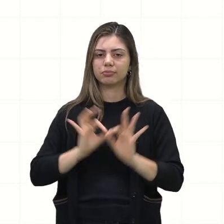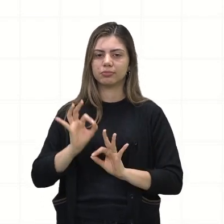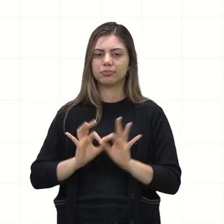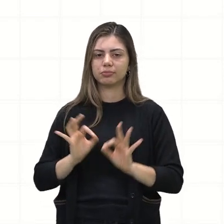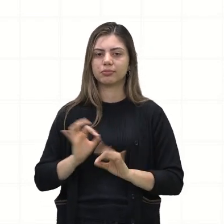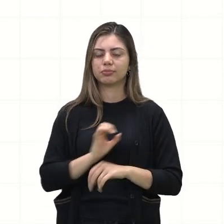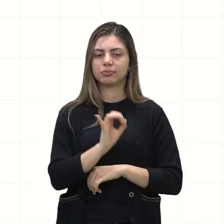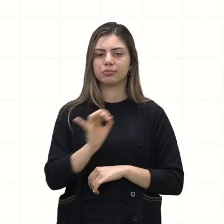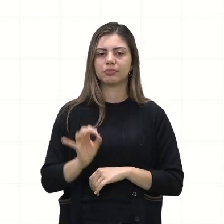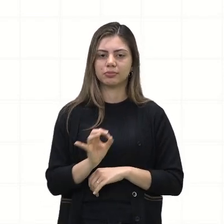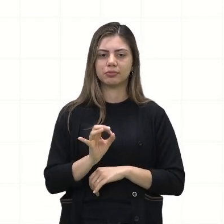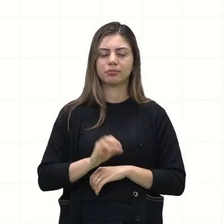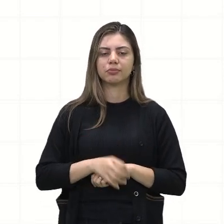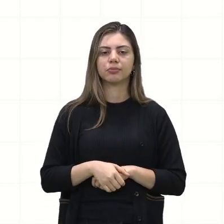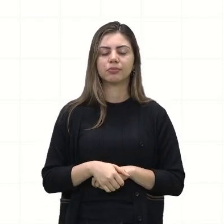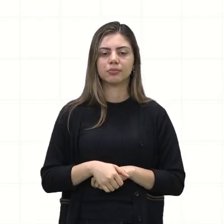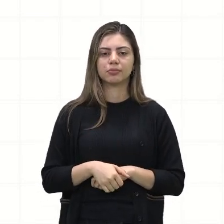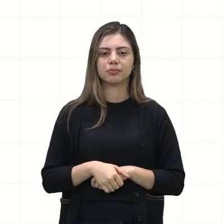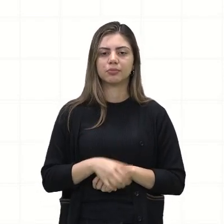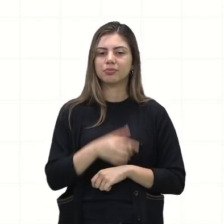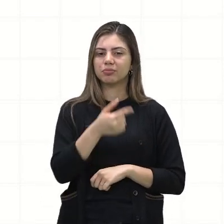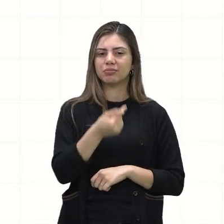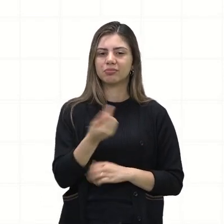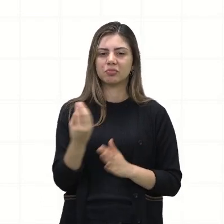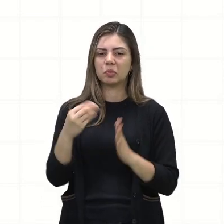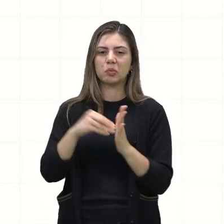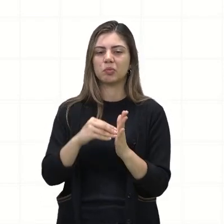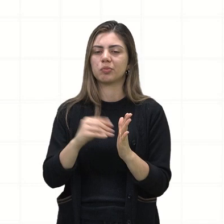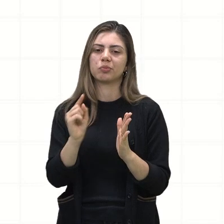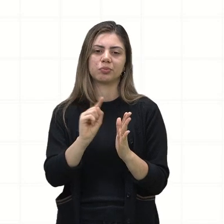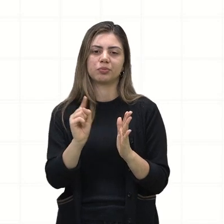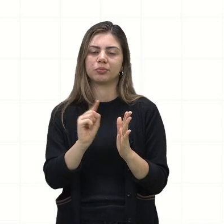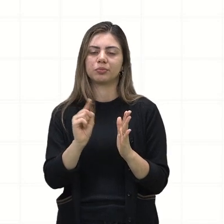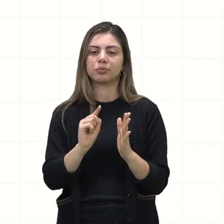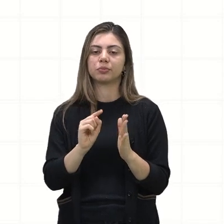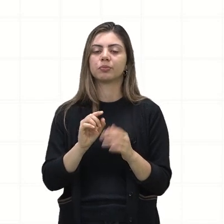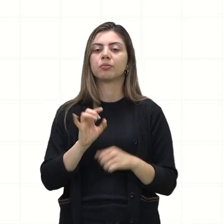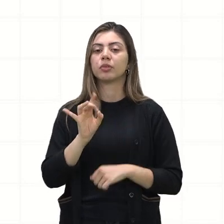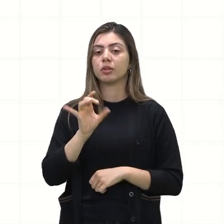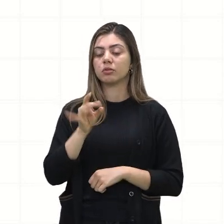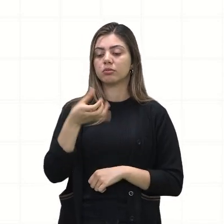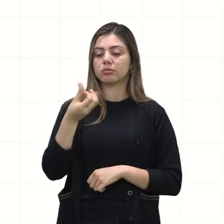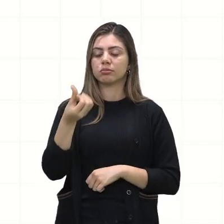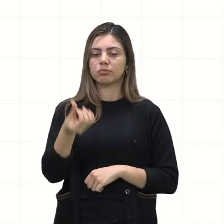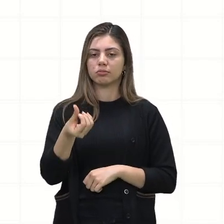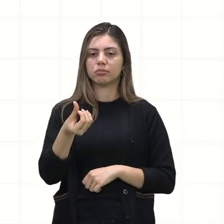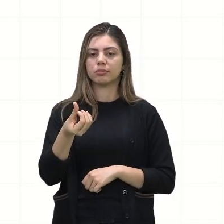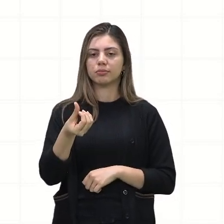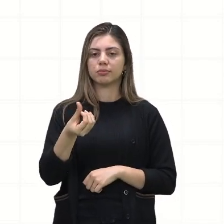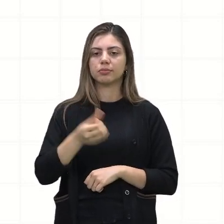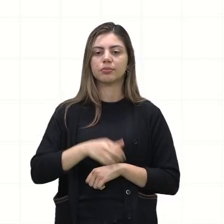7? Não. Então, 6, né? 6 elementos.